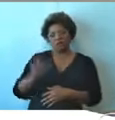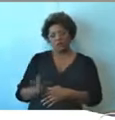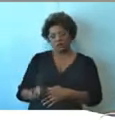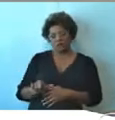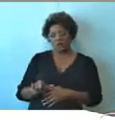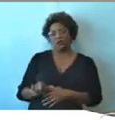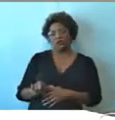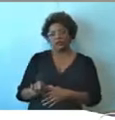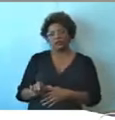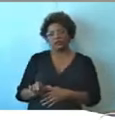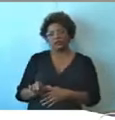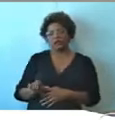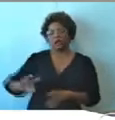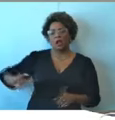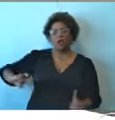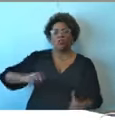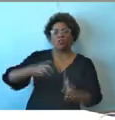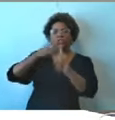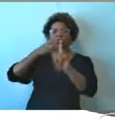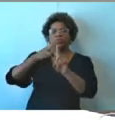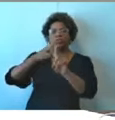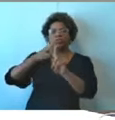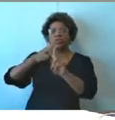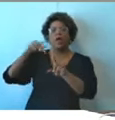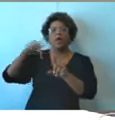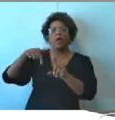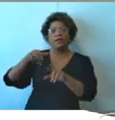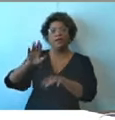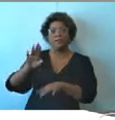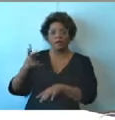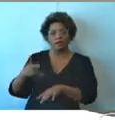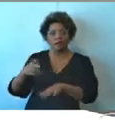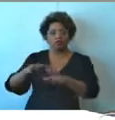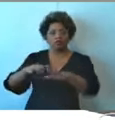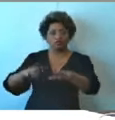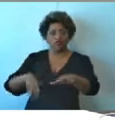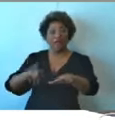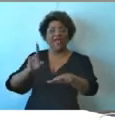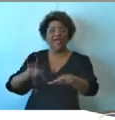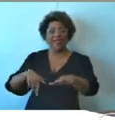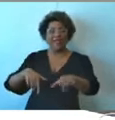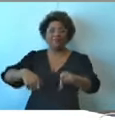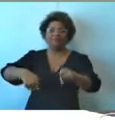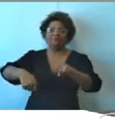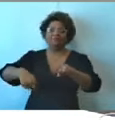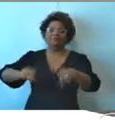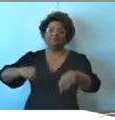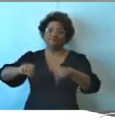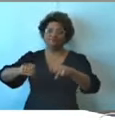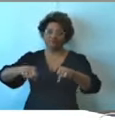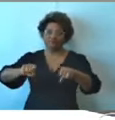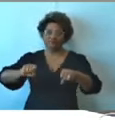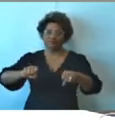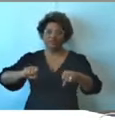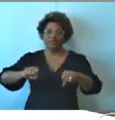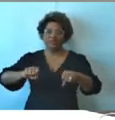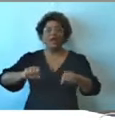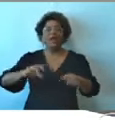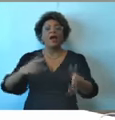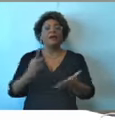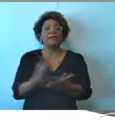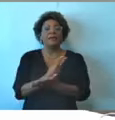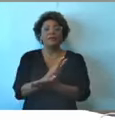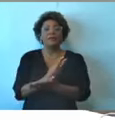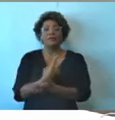de trânsito na cidade de Belo Horizonte são motociclistas. Os motociclistas se acidentam entre